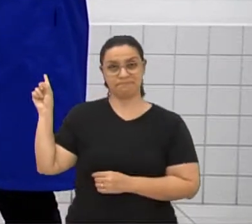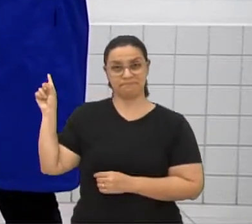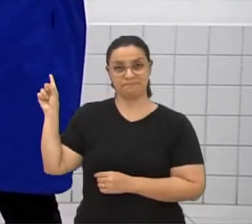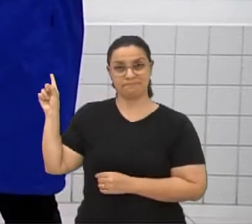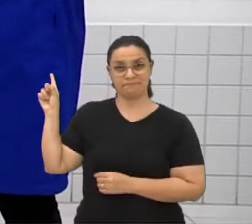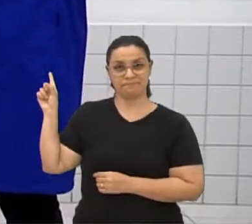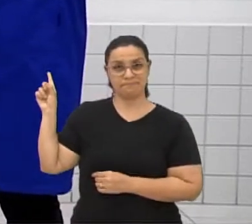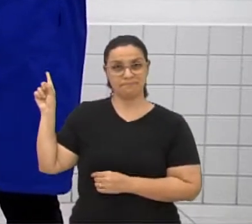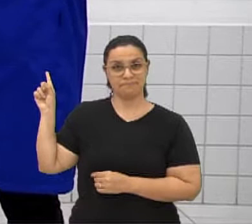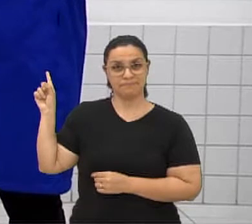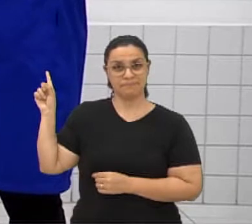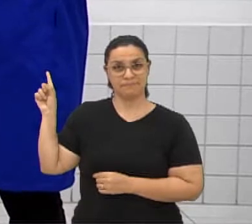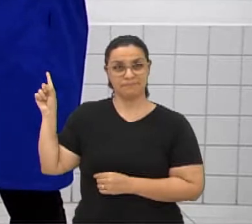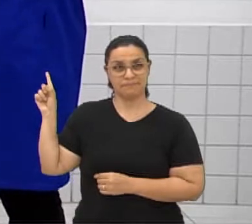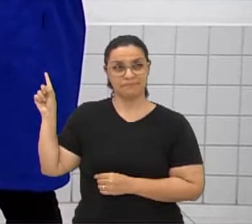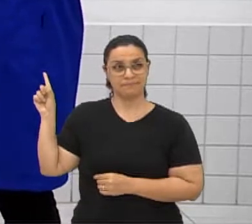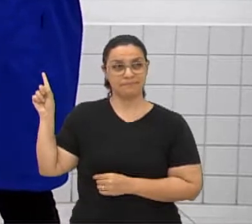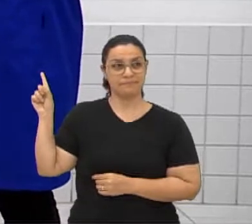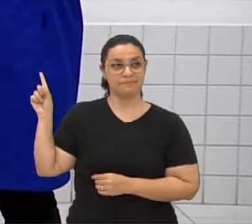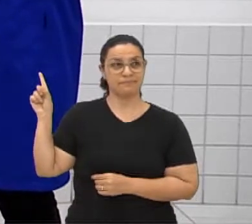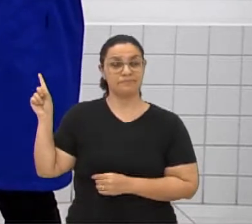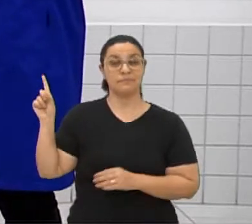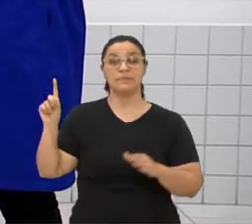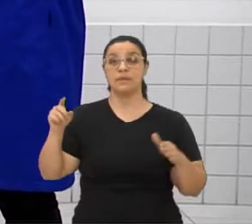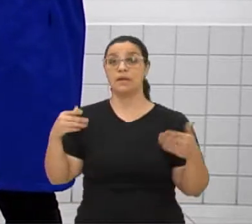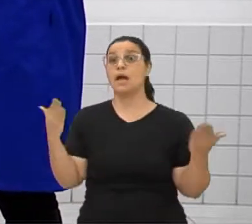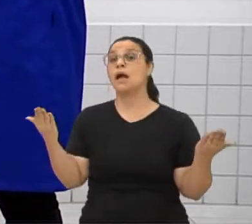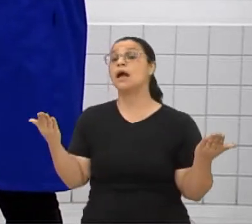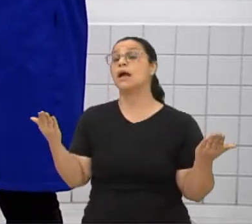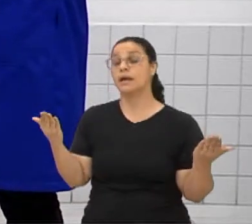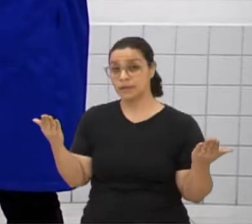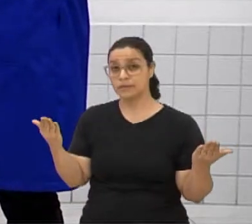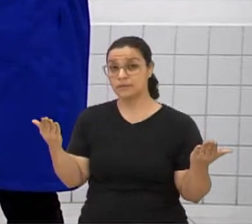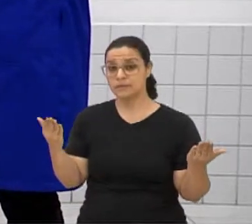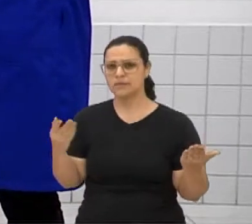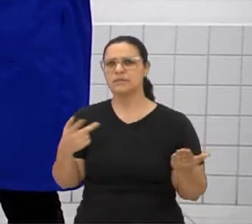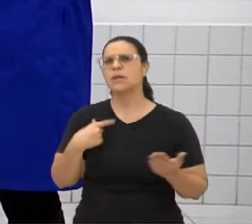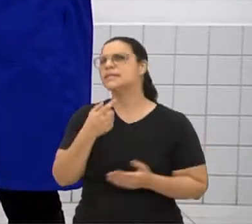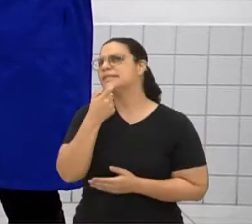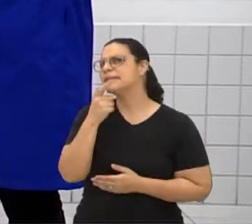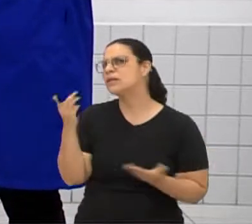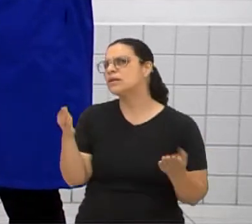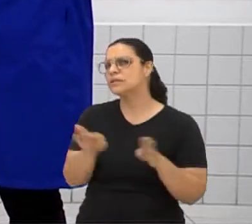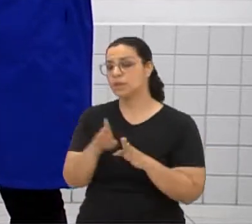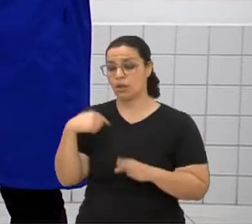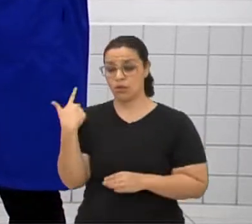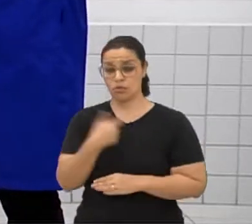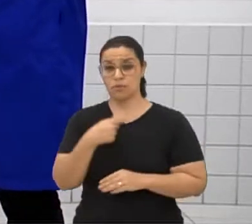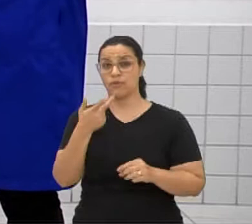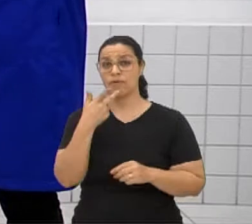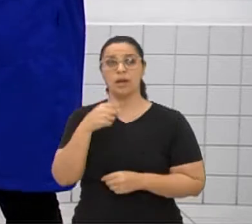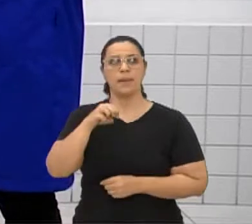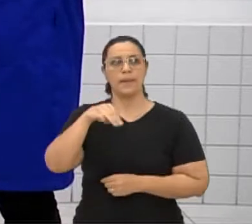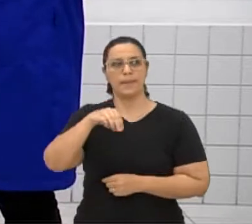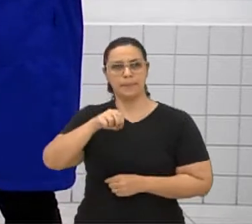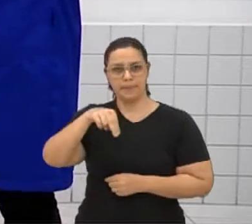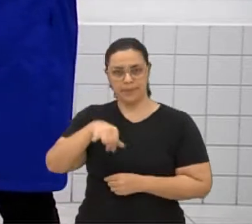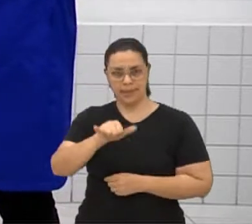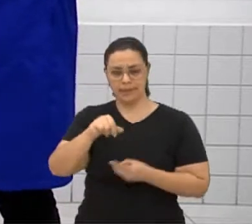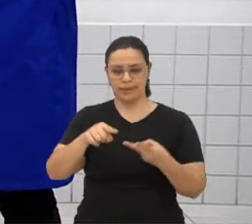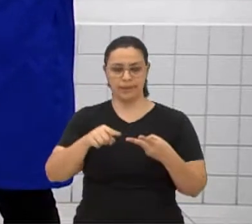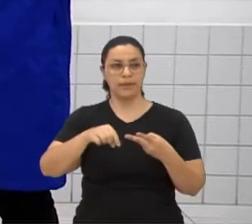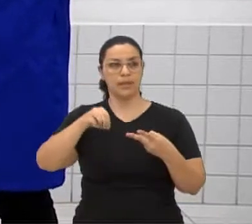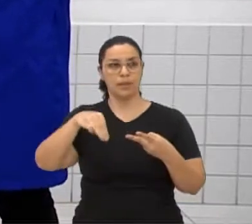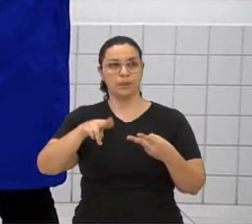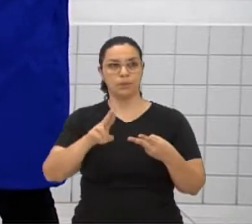the Expression of a fire nós vamos ver um ele mas